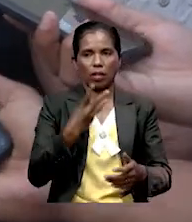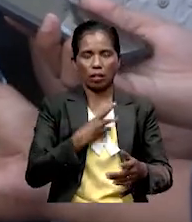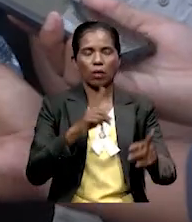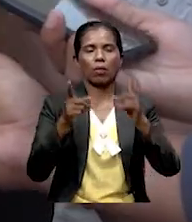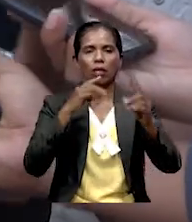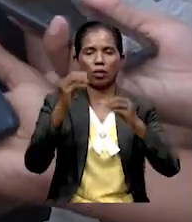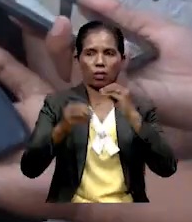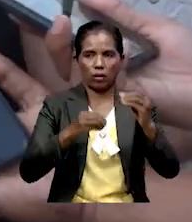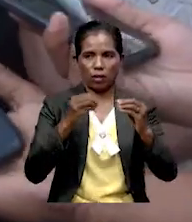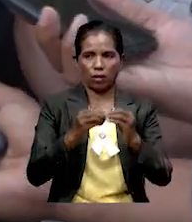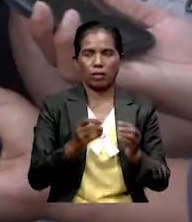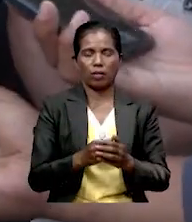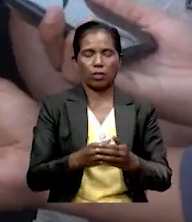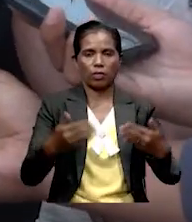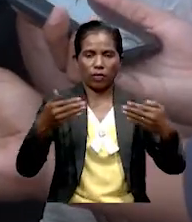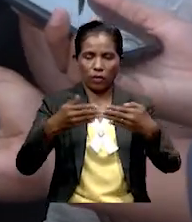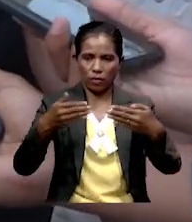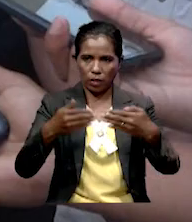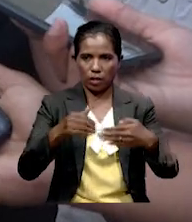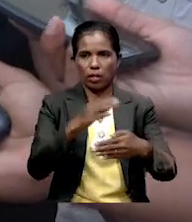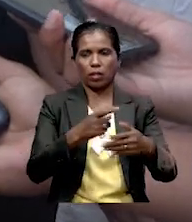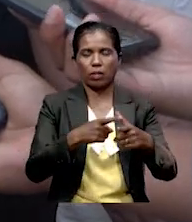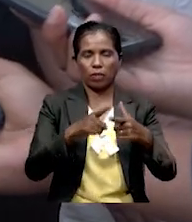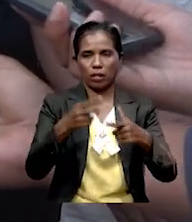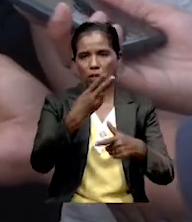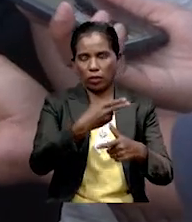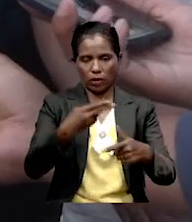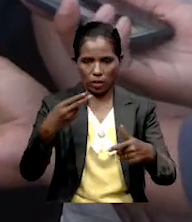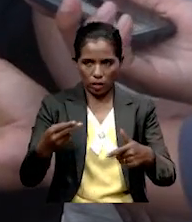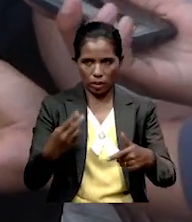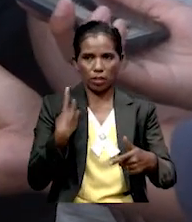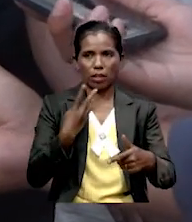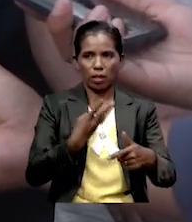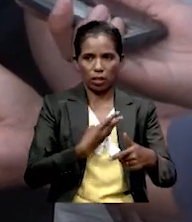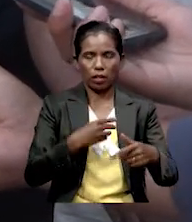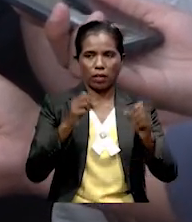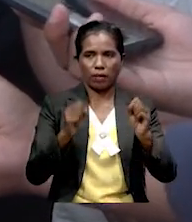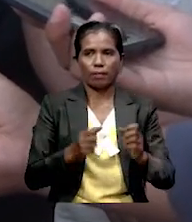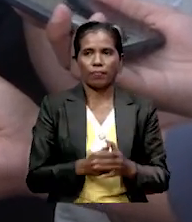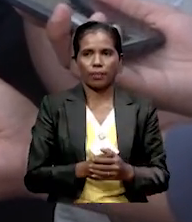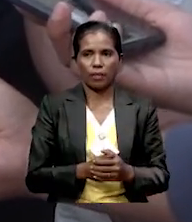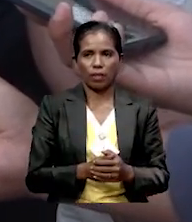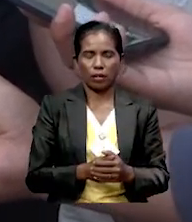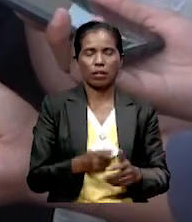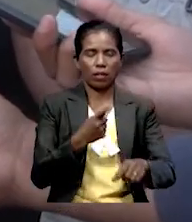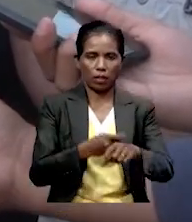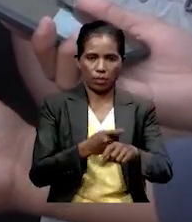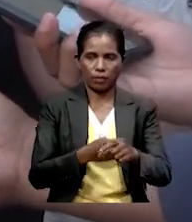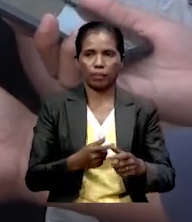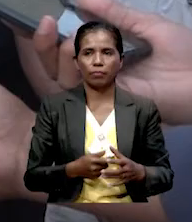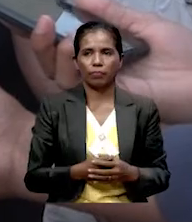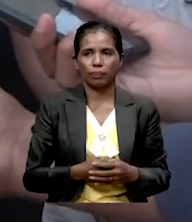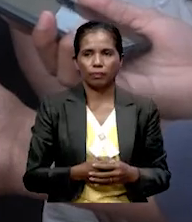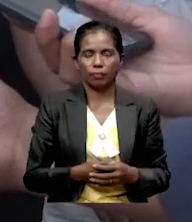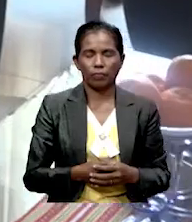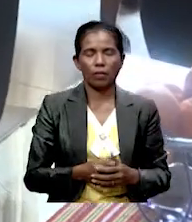a conoba fronteira com a Indonésia, possível bem, nem bem, no tempo nem também.